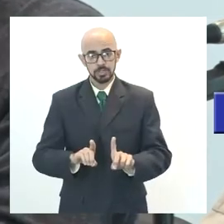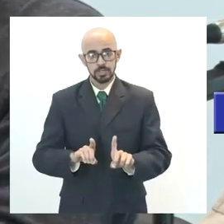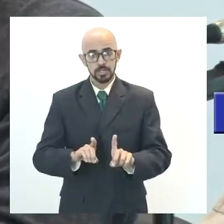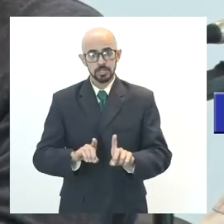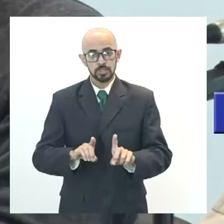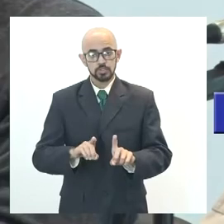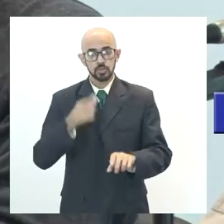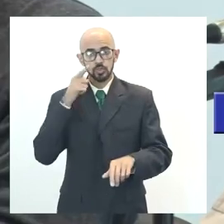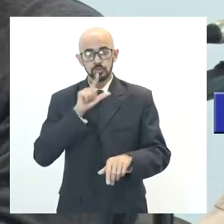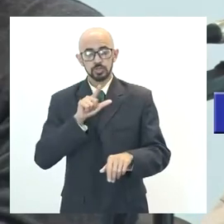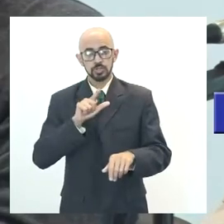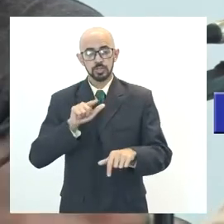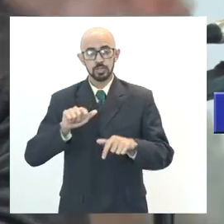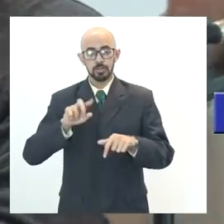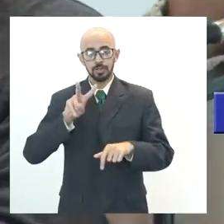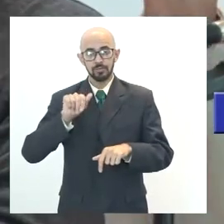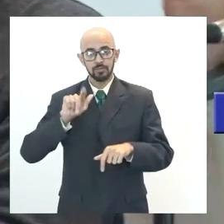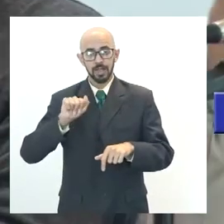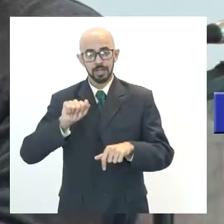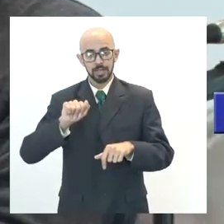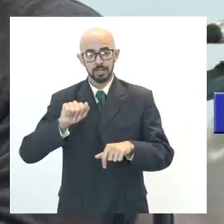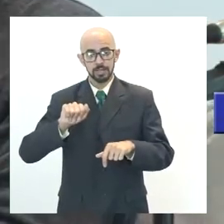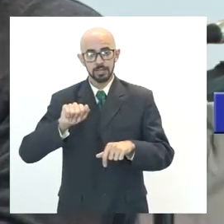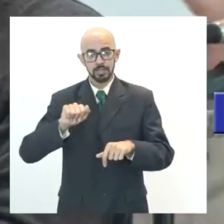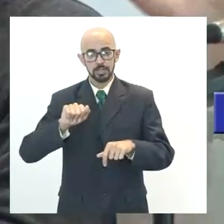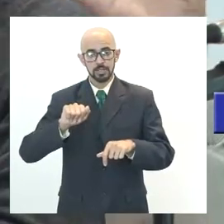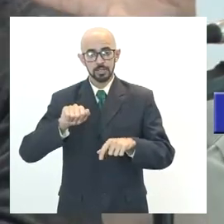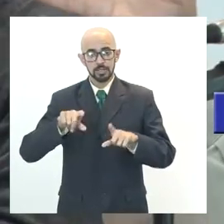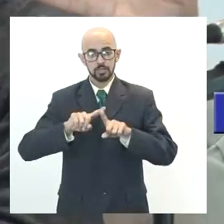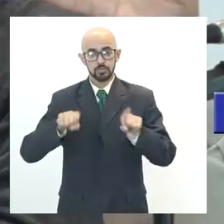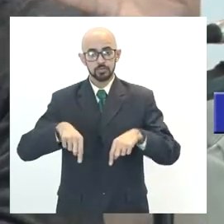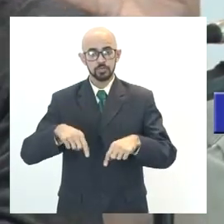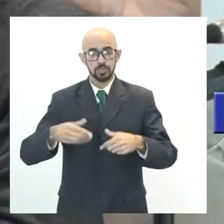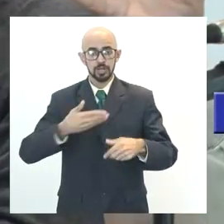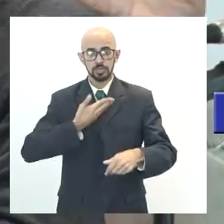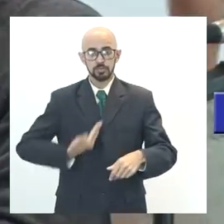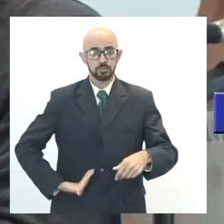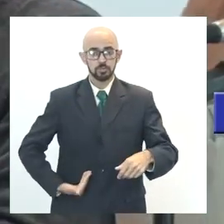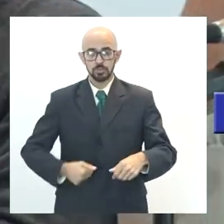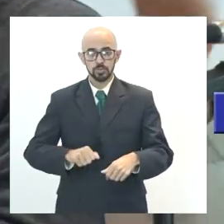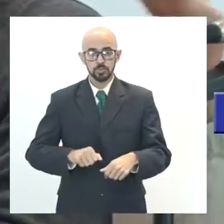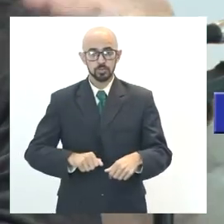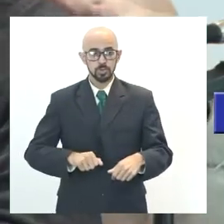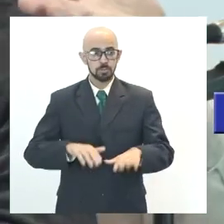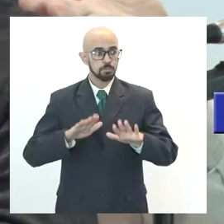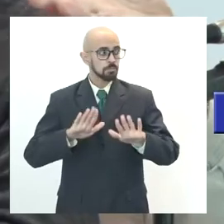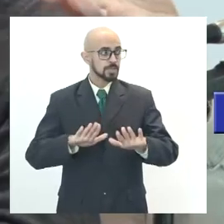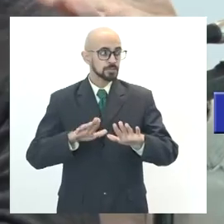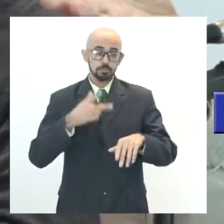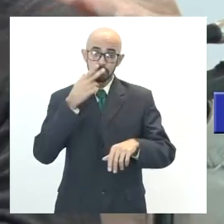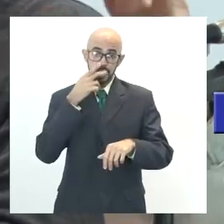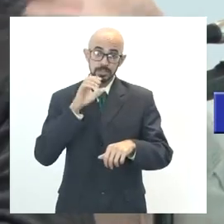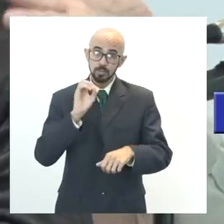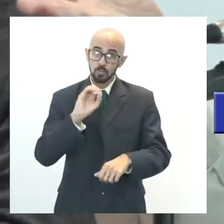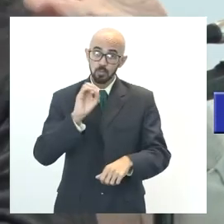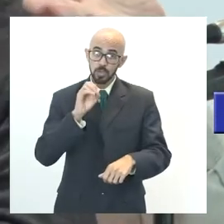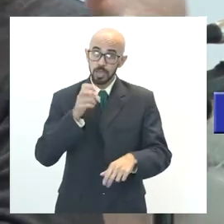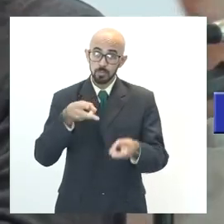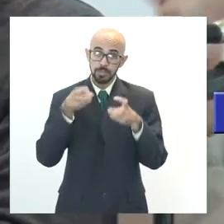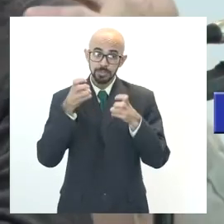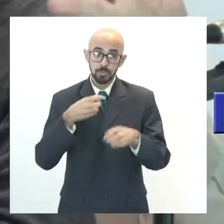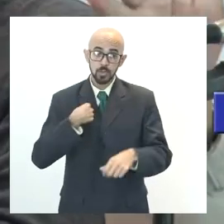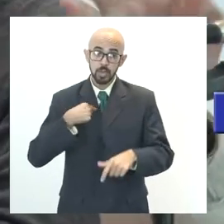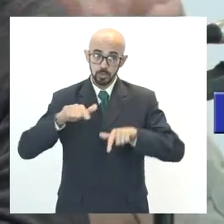dentro do serviço público não simplesmente retirar isso eu acho que ninguém viu eu não sei se é porque eu trabalho com pessoas deficientes